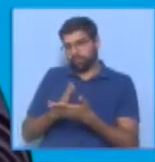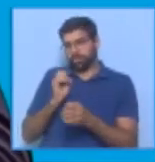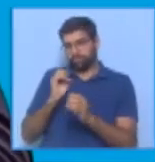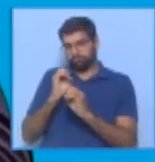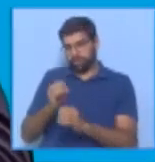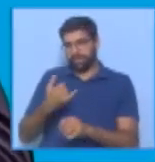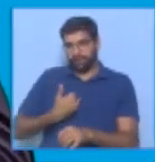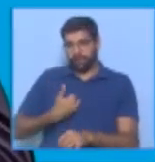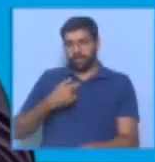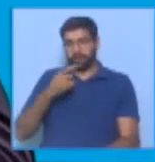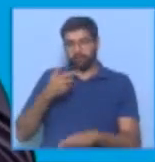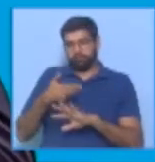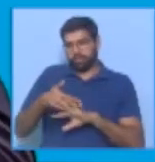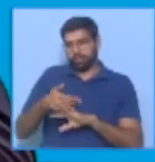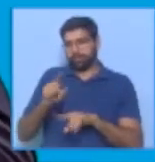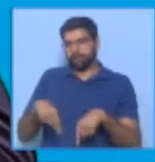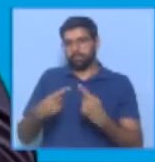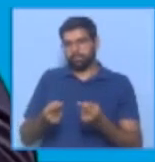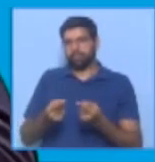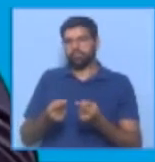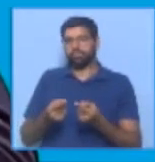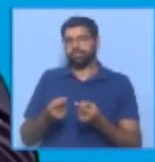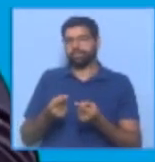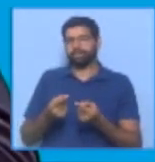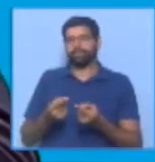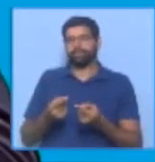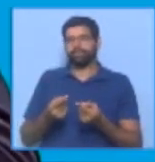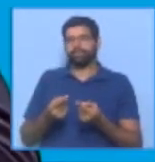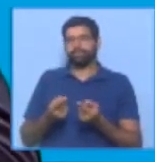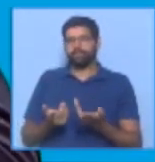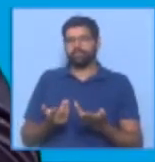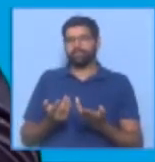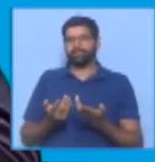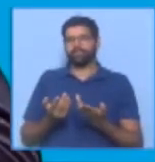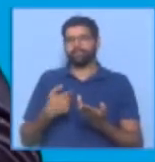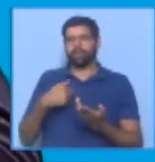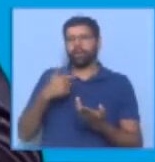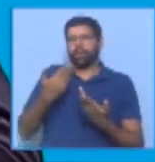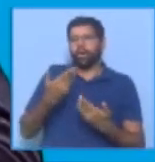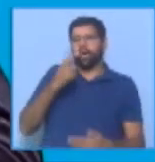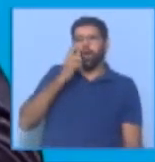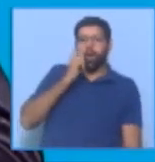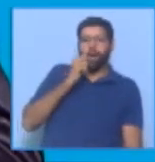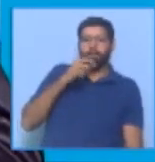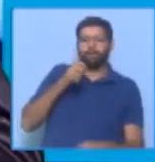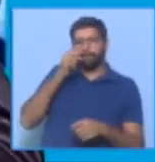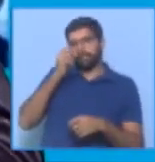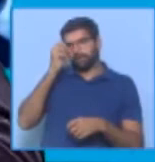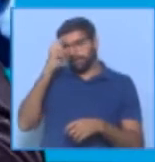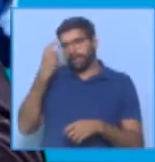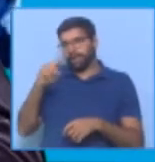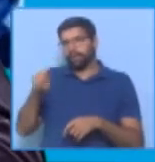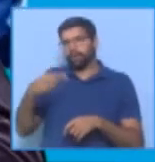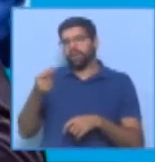identidade sexual, que depois, acidentalmente, tem hoje uns genitais masculinos, amanhã uns genitais